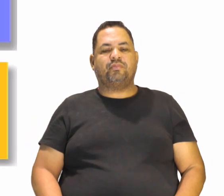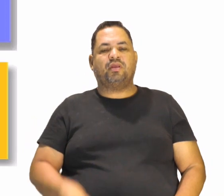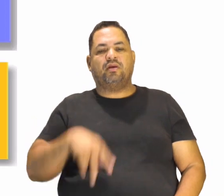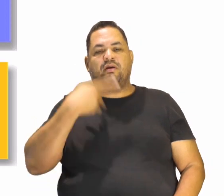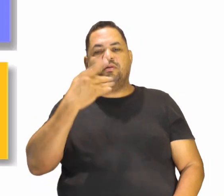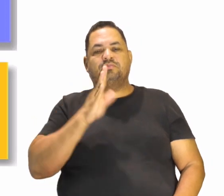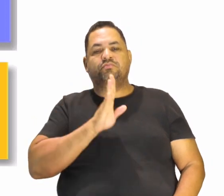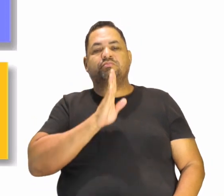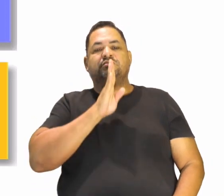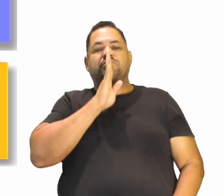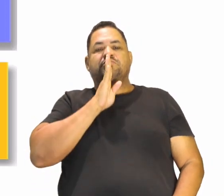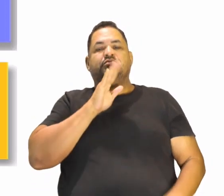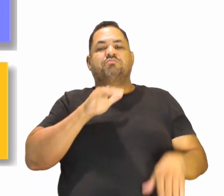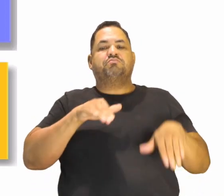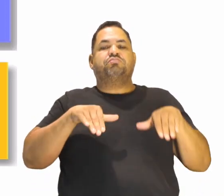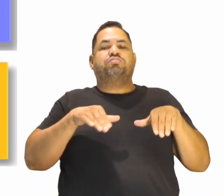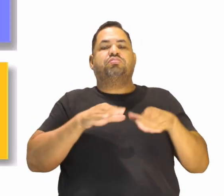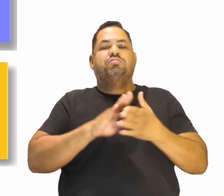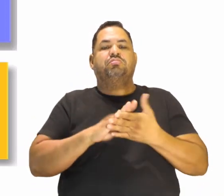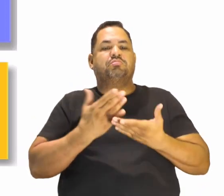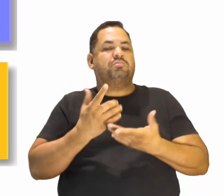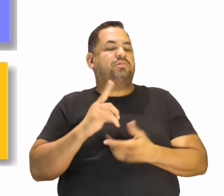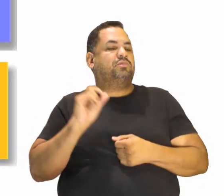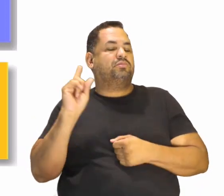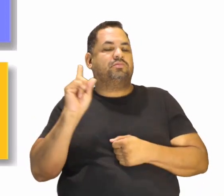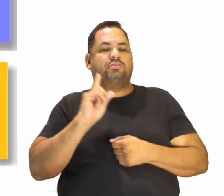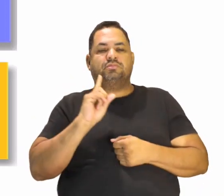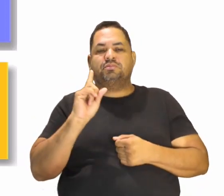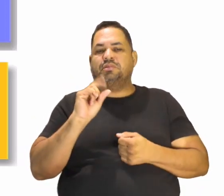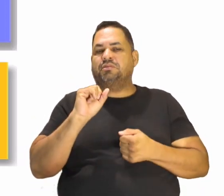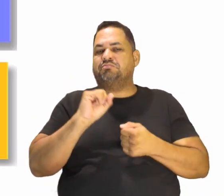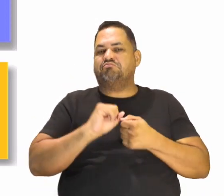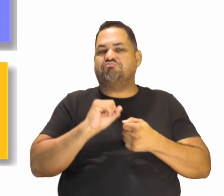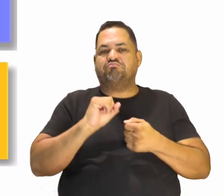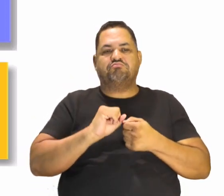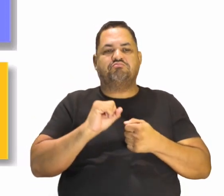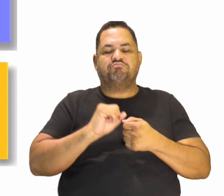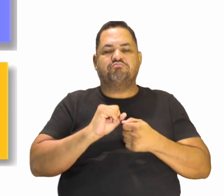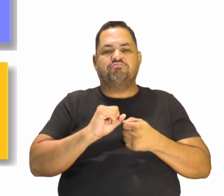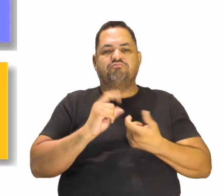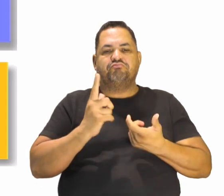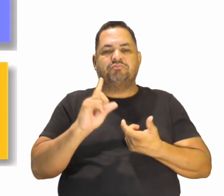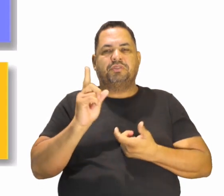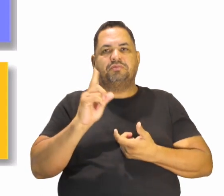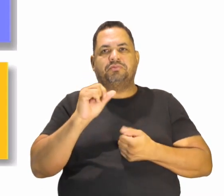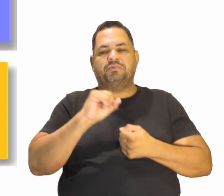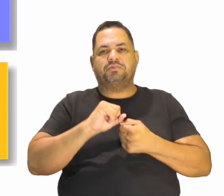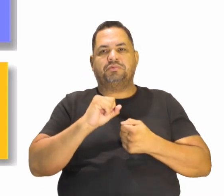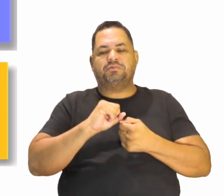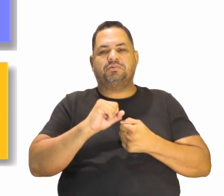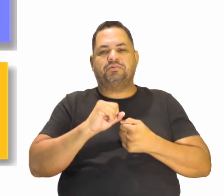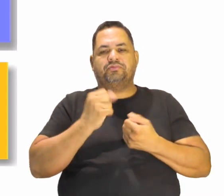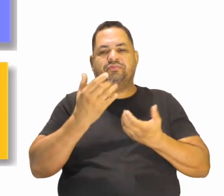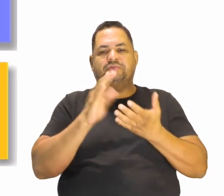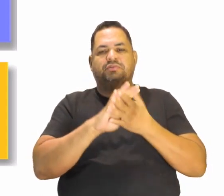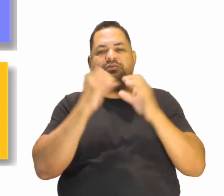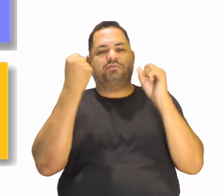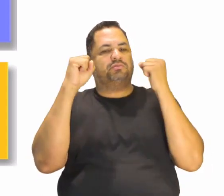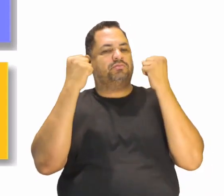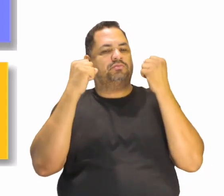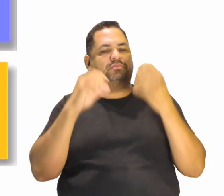sobre o sedentarismo, entendemos aí ele como é relacionado aí na atividade